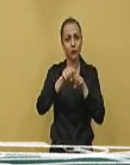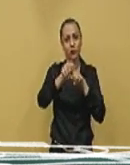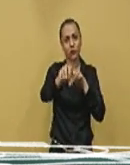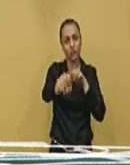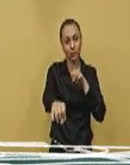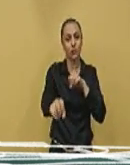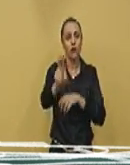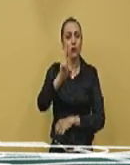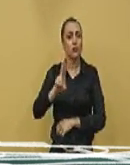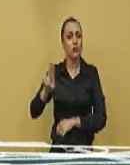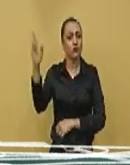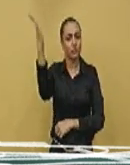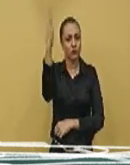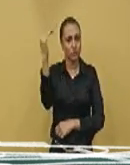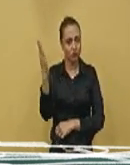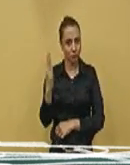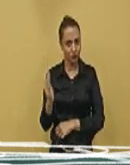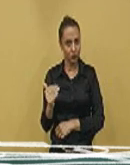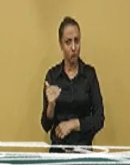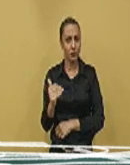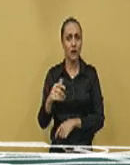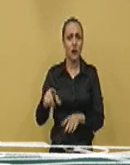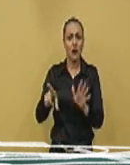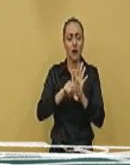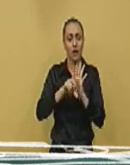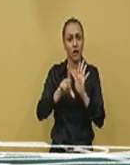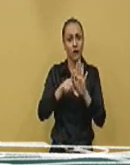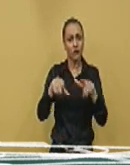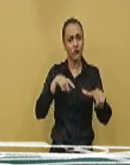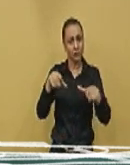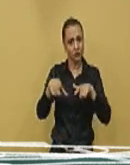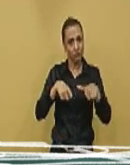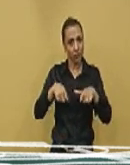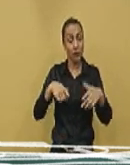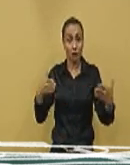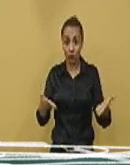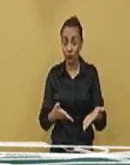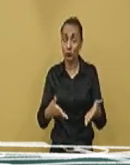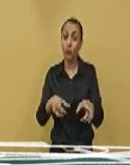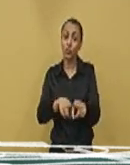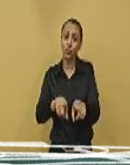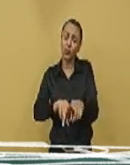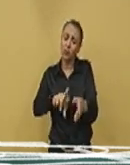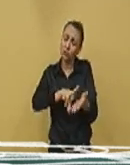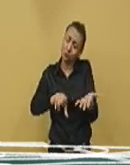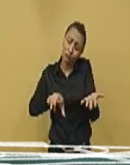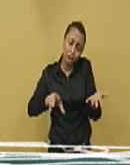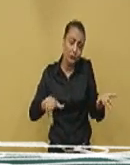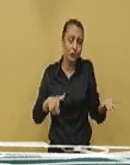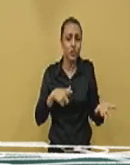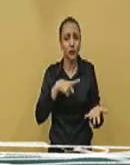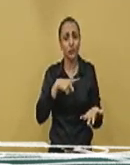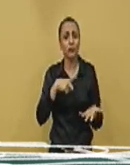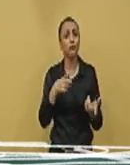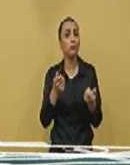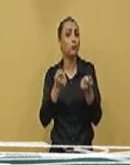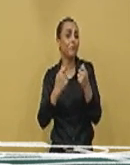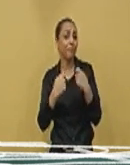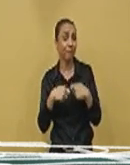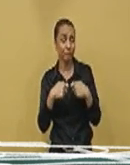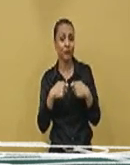universitária nacional, a lei do trabalho eventual, enfim, são todas condições